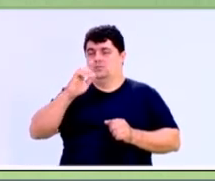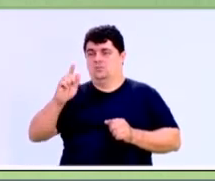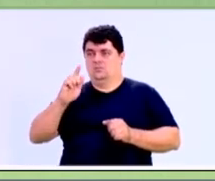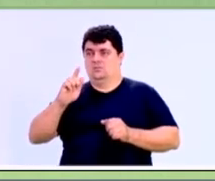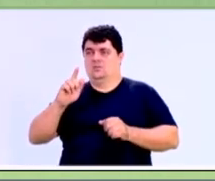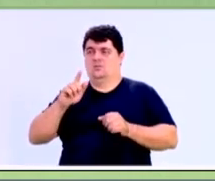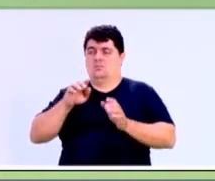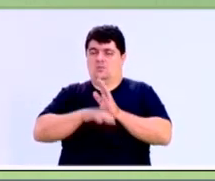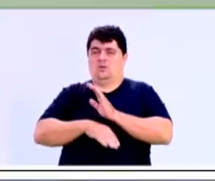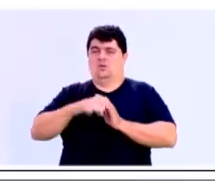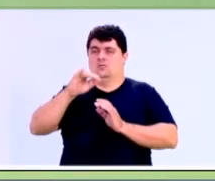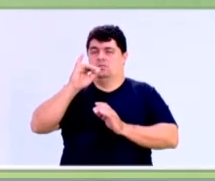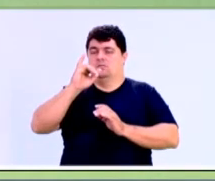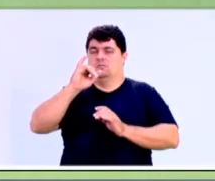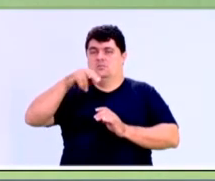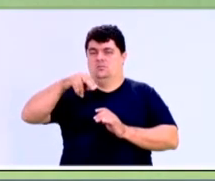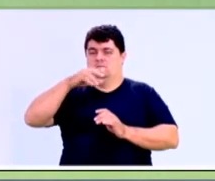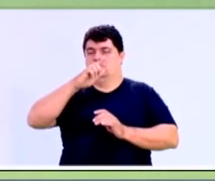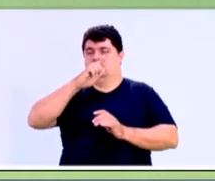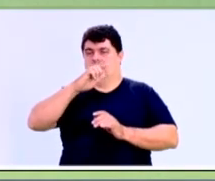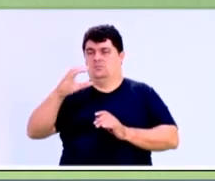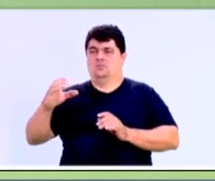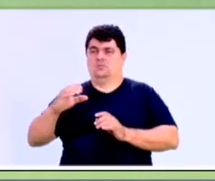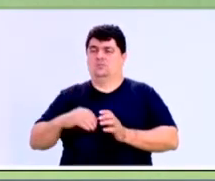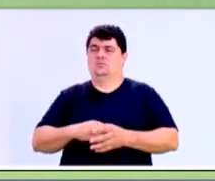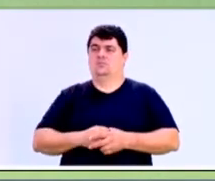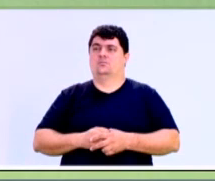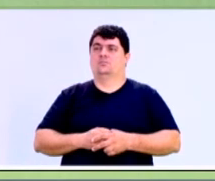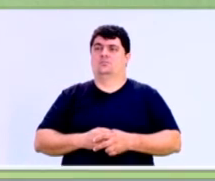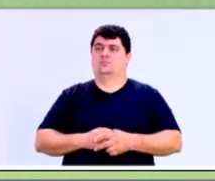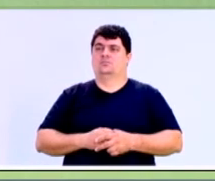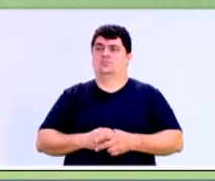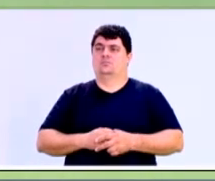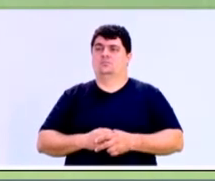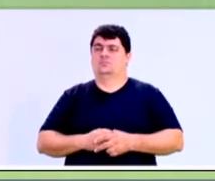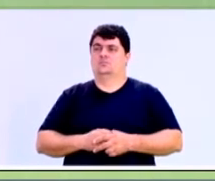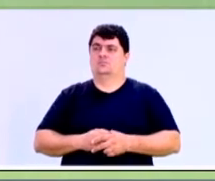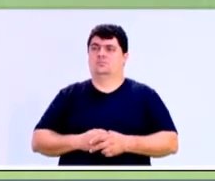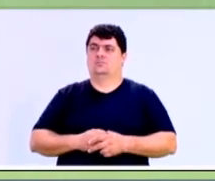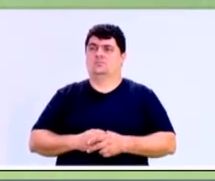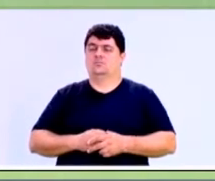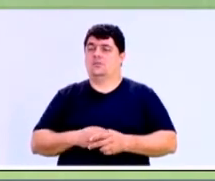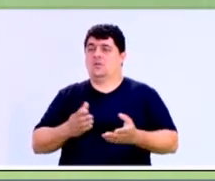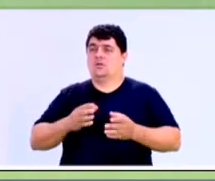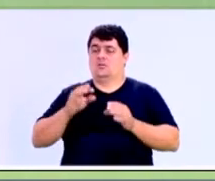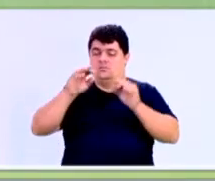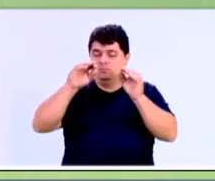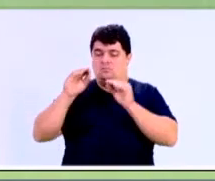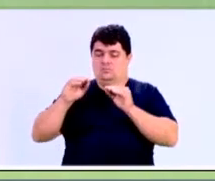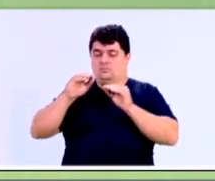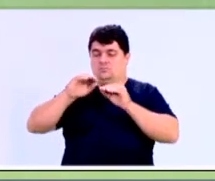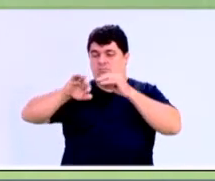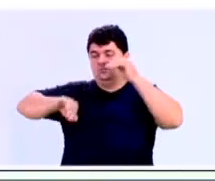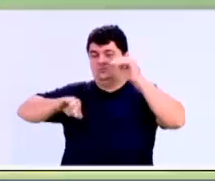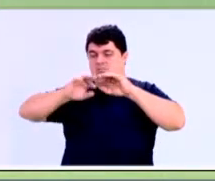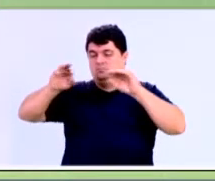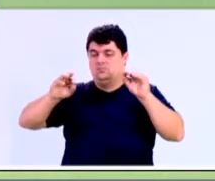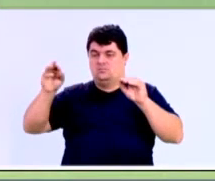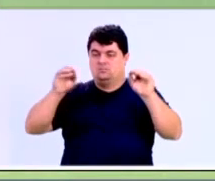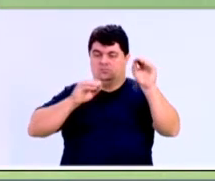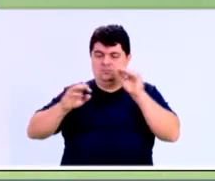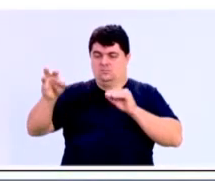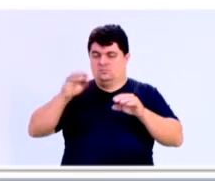aqui os nomes. Ok? Então, eu separo no meu balanço patrimonial as contas e vou